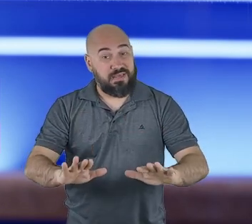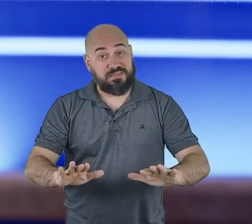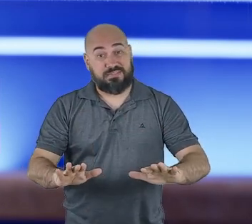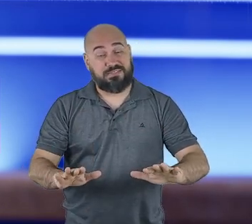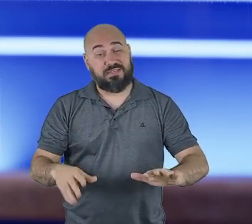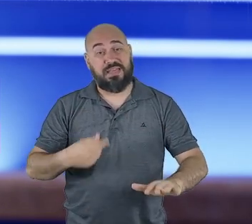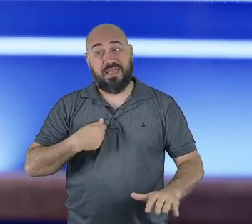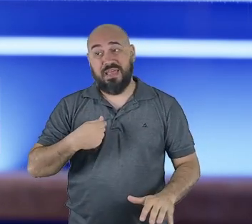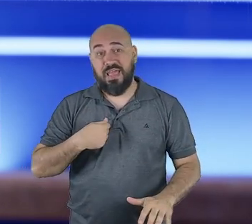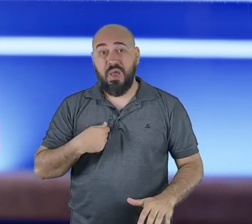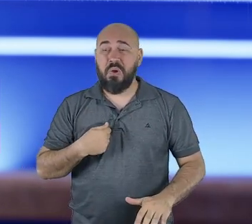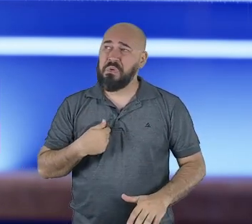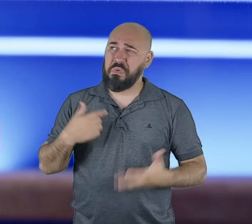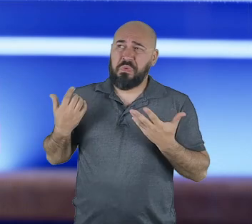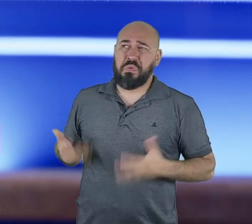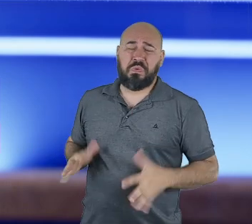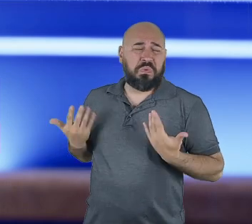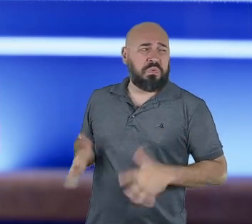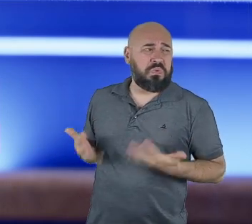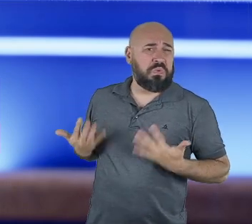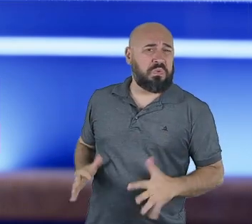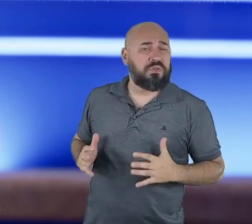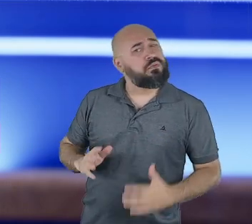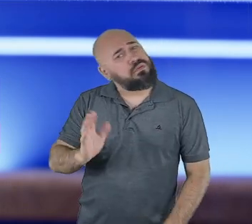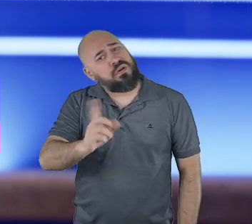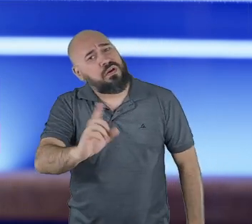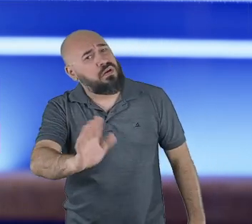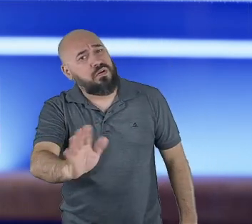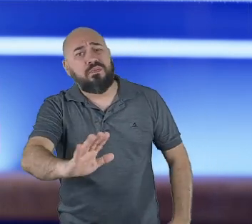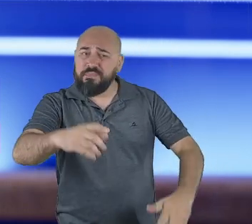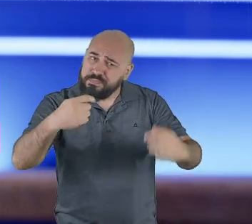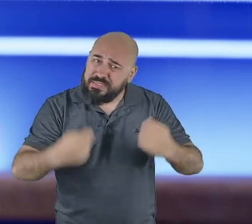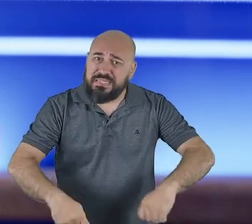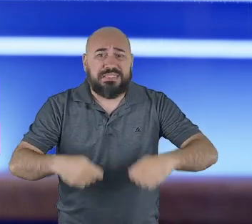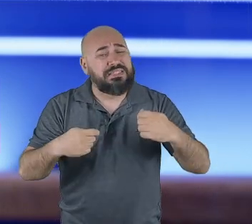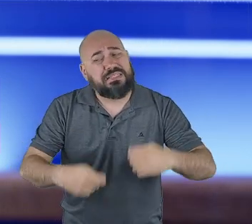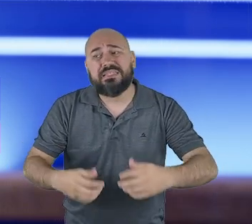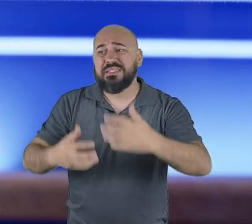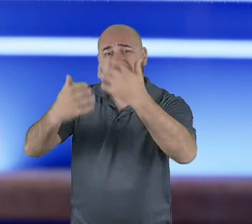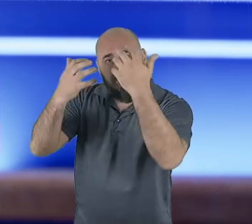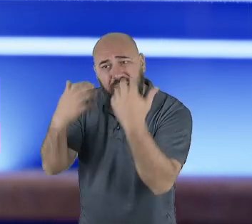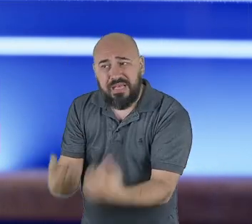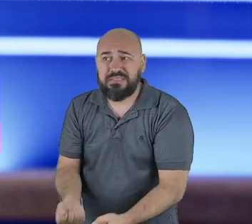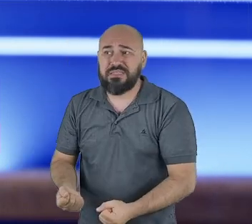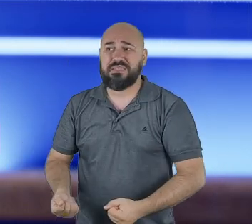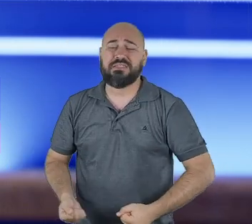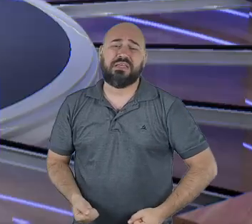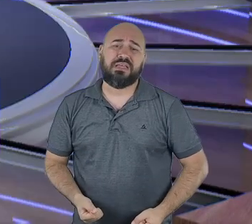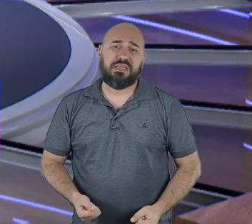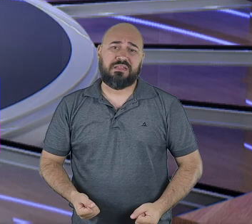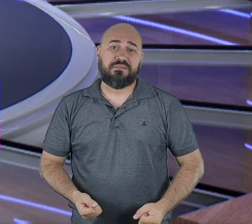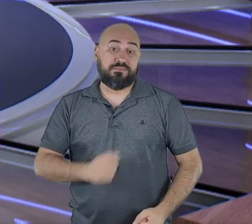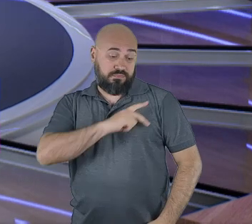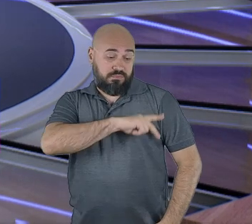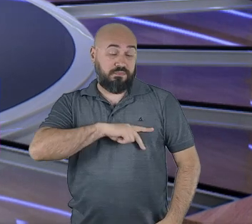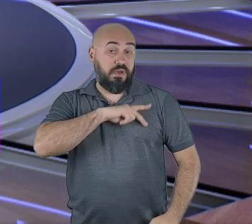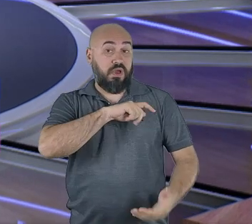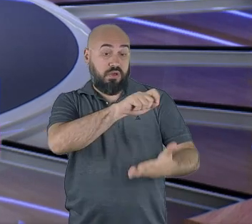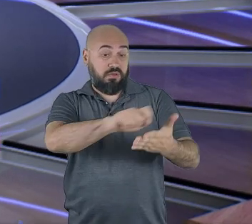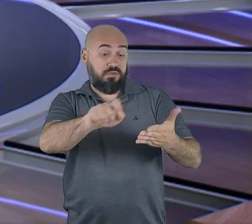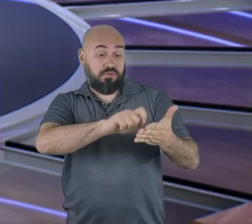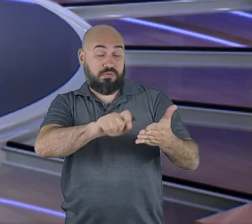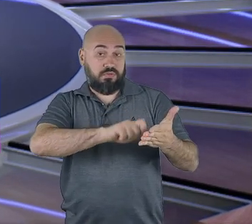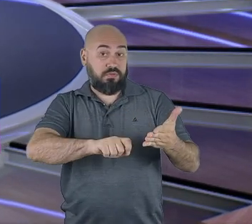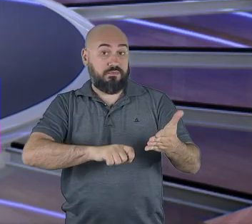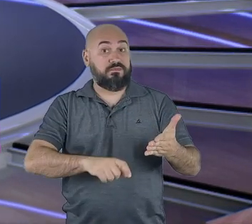isso não seja uma realidade na sua vida, porque é preciso aceitar. Paulo